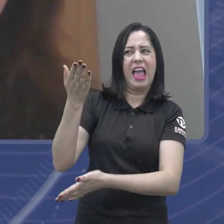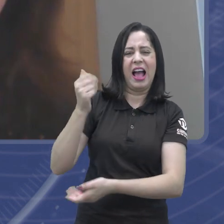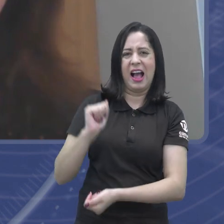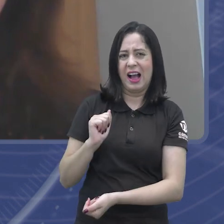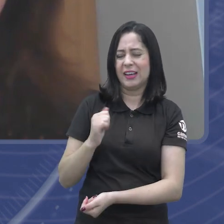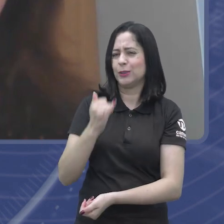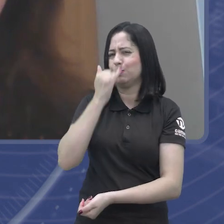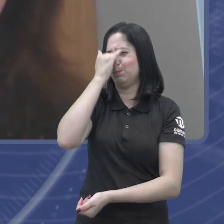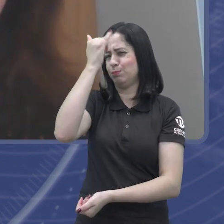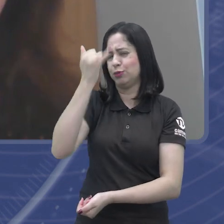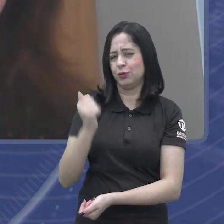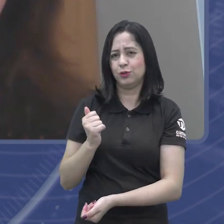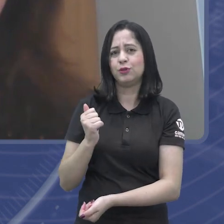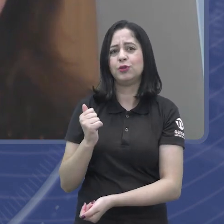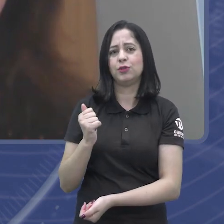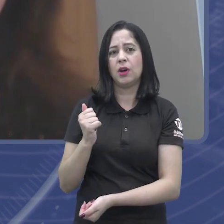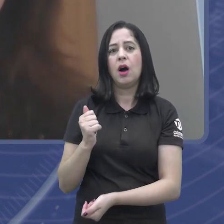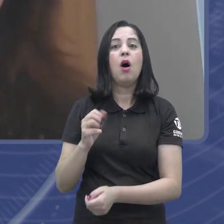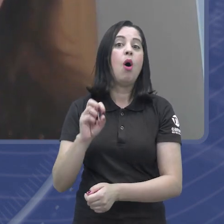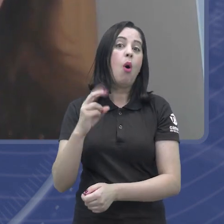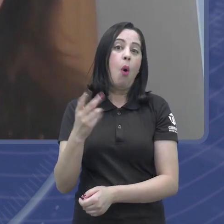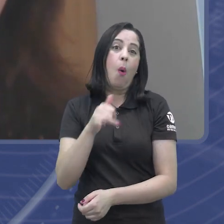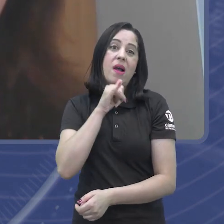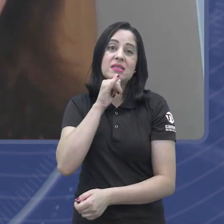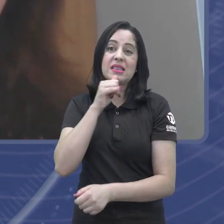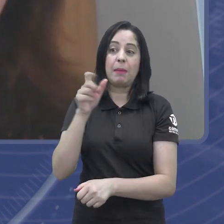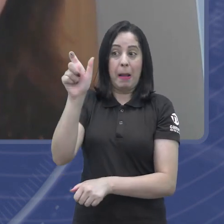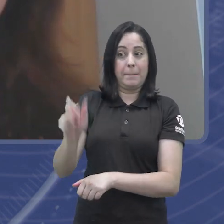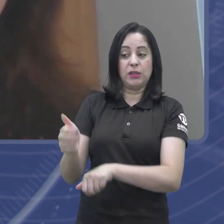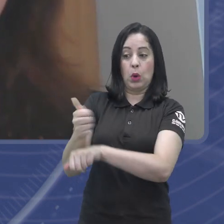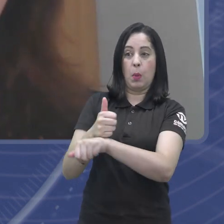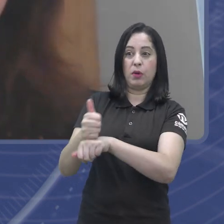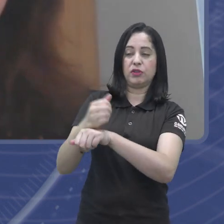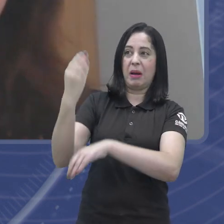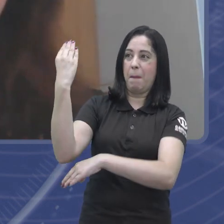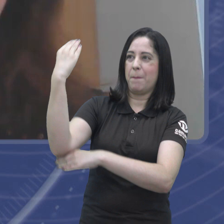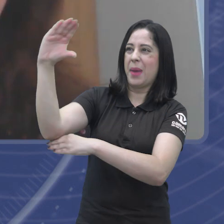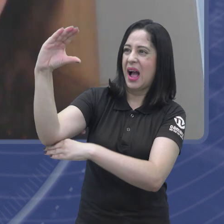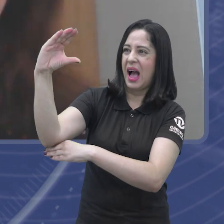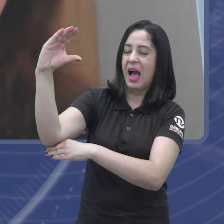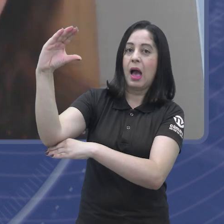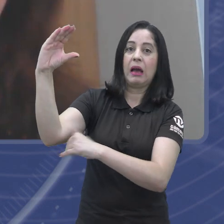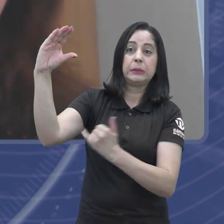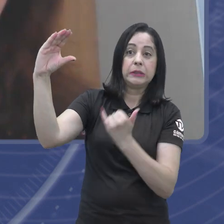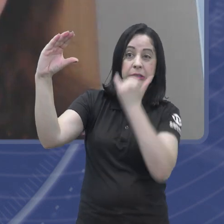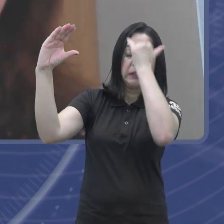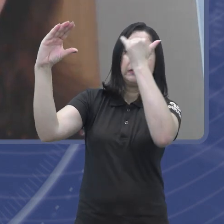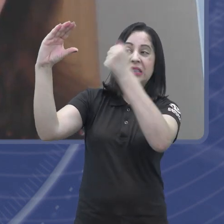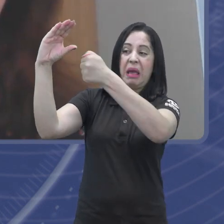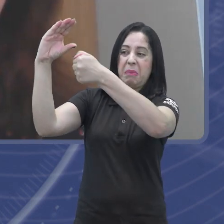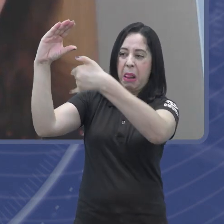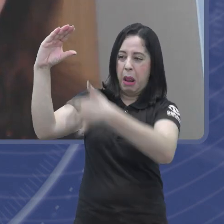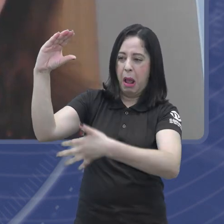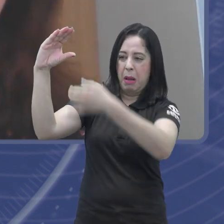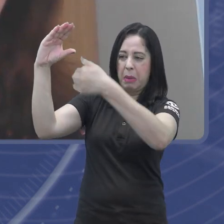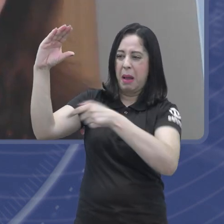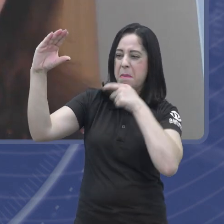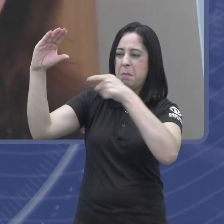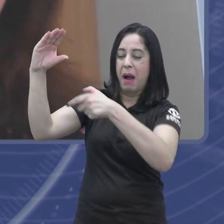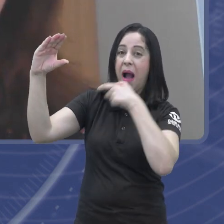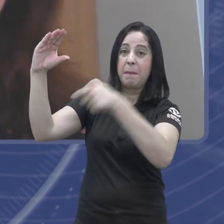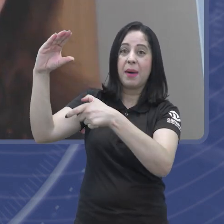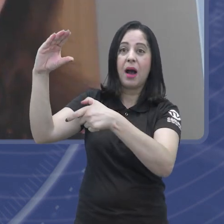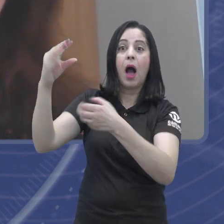empresa que acabou repercutindo mal, ou um próprio profissional que acabou fazendo uma publicação ali nas suas redes, que acabou não saindo tão legal,